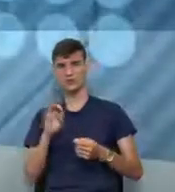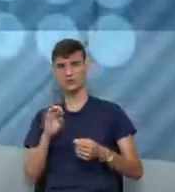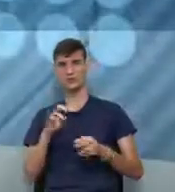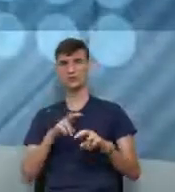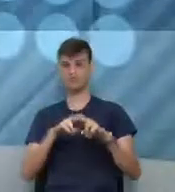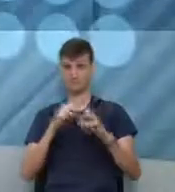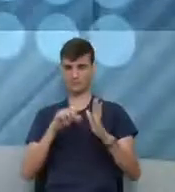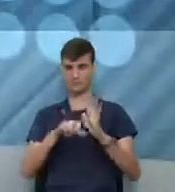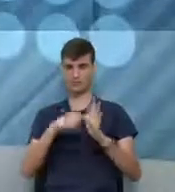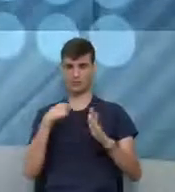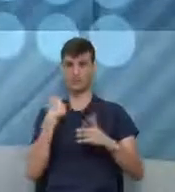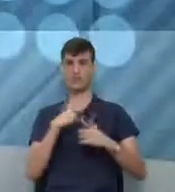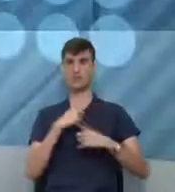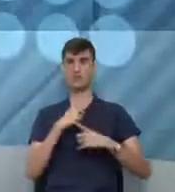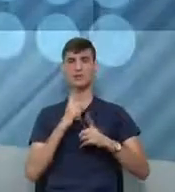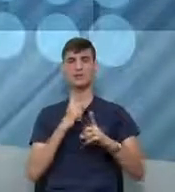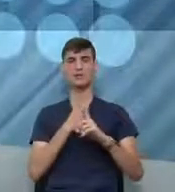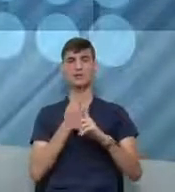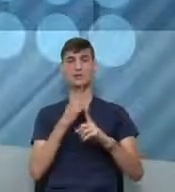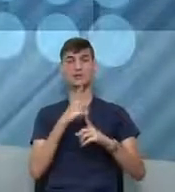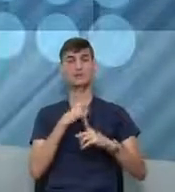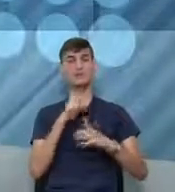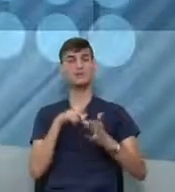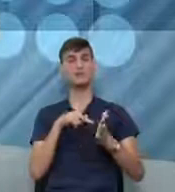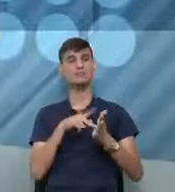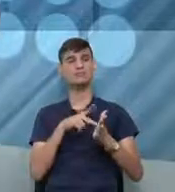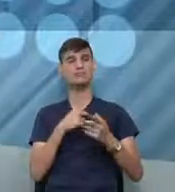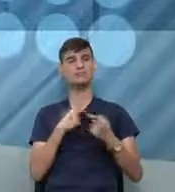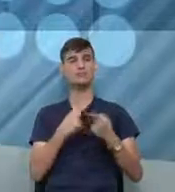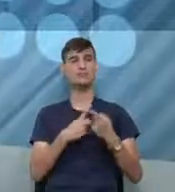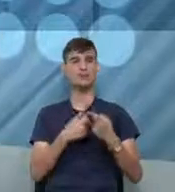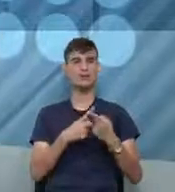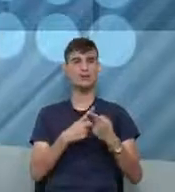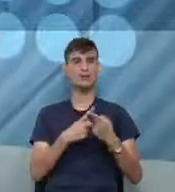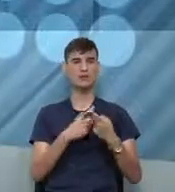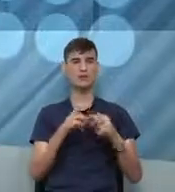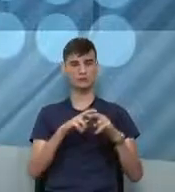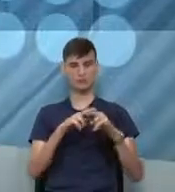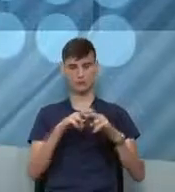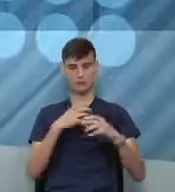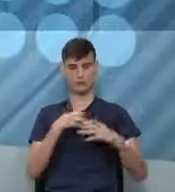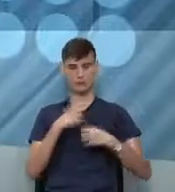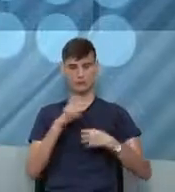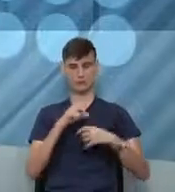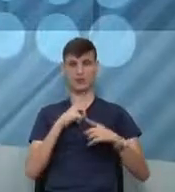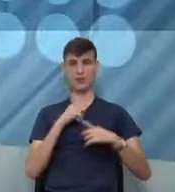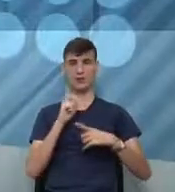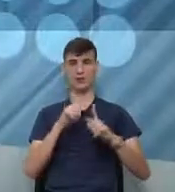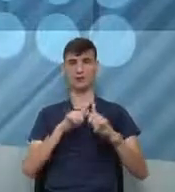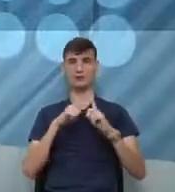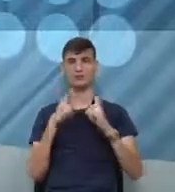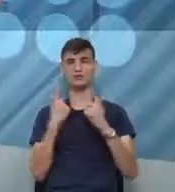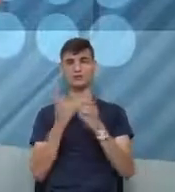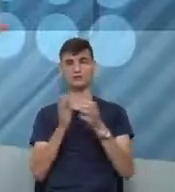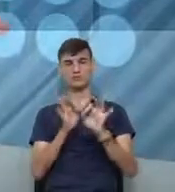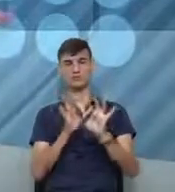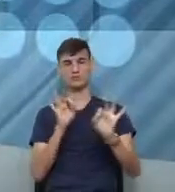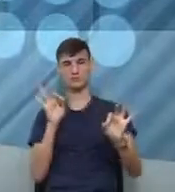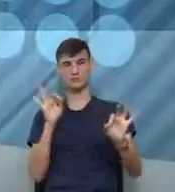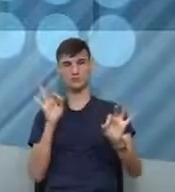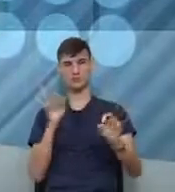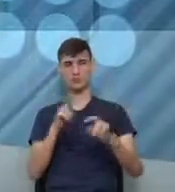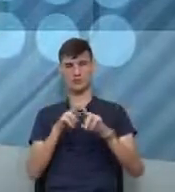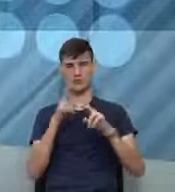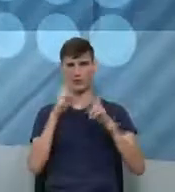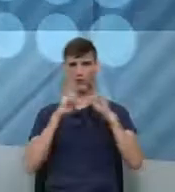Primeiro de tudo, nós temos que identificar se ela tem uma razão. Aqui, no caso, eu vou considerar uma série geométrica. Lembra quando a gente viu lá